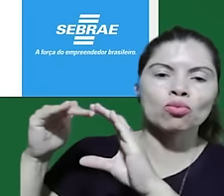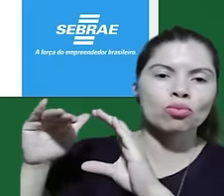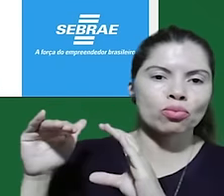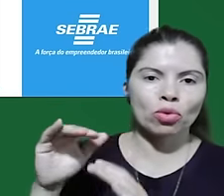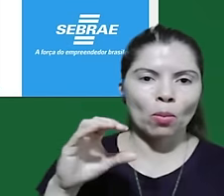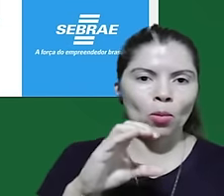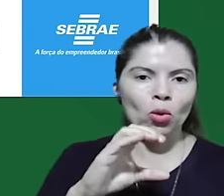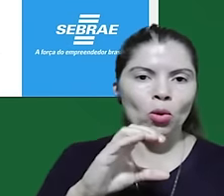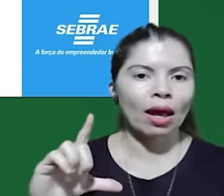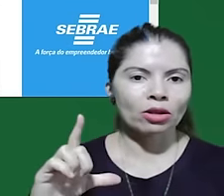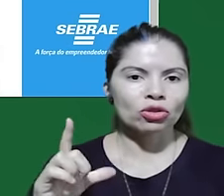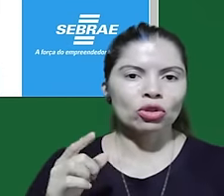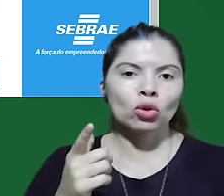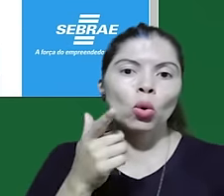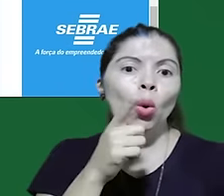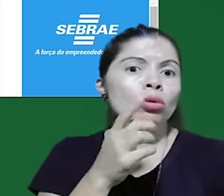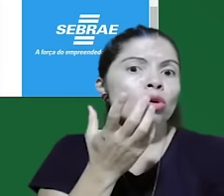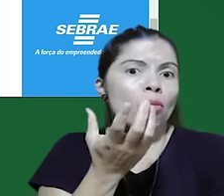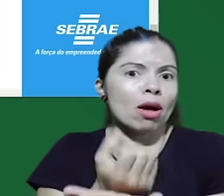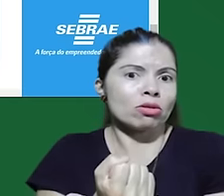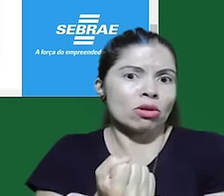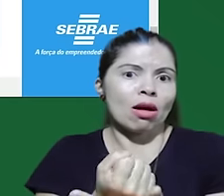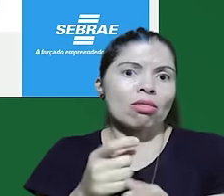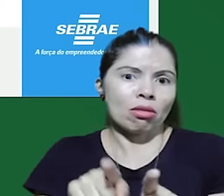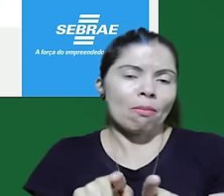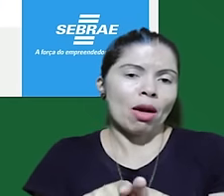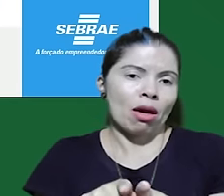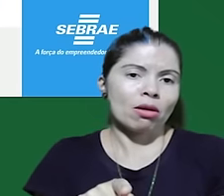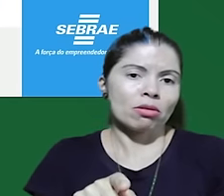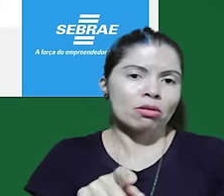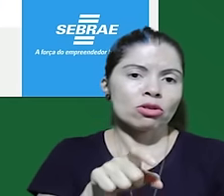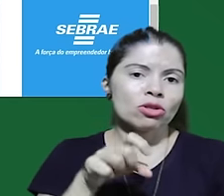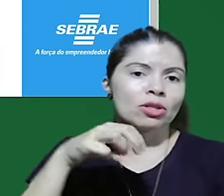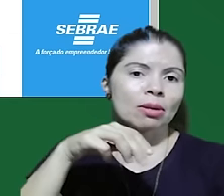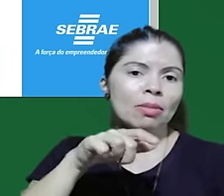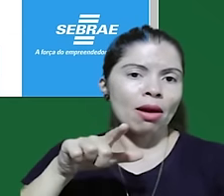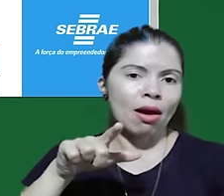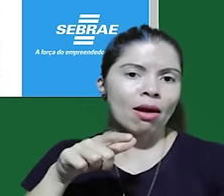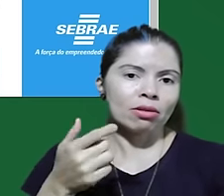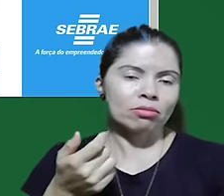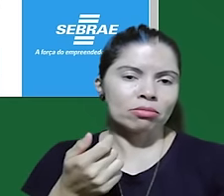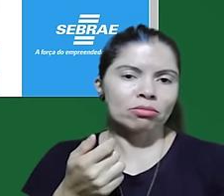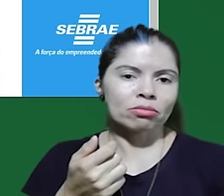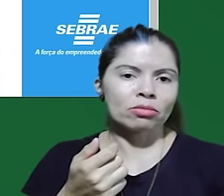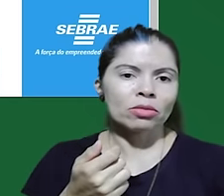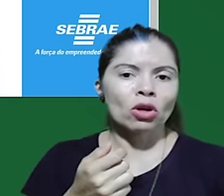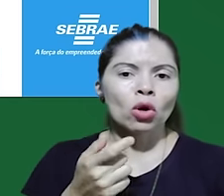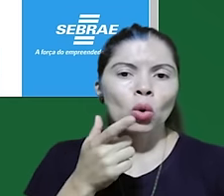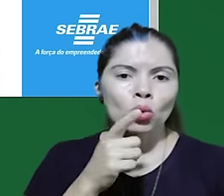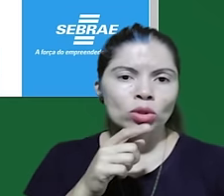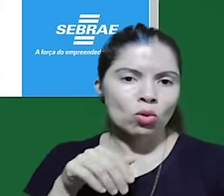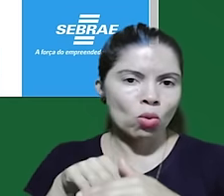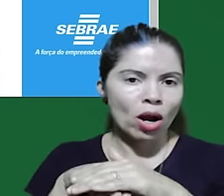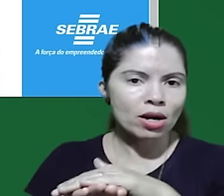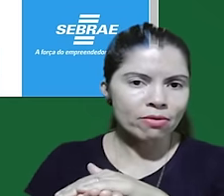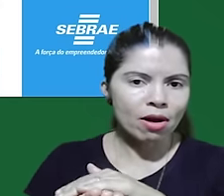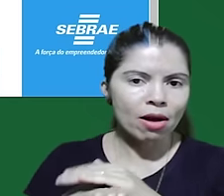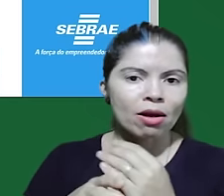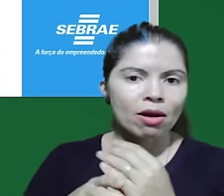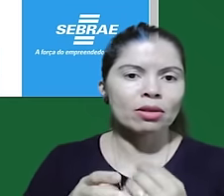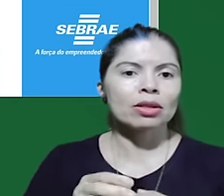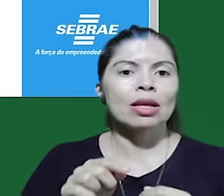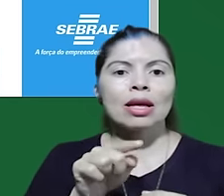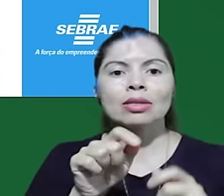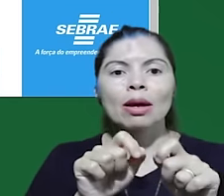consigo baixar o XML desse documento e arquivar ele aqui aparecem né as o o o